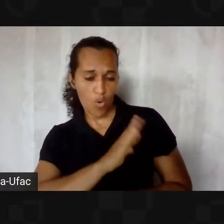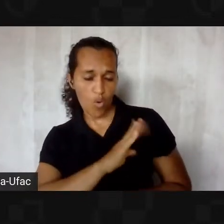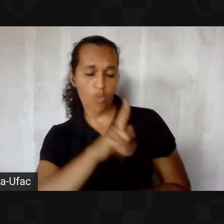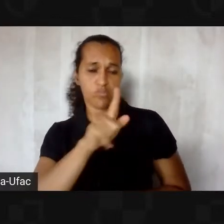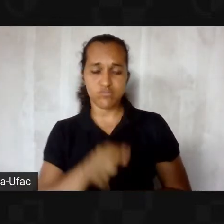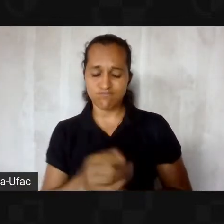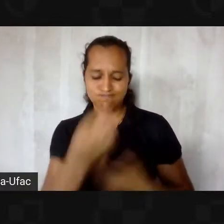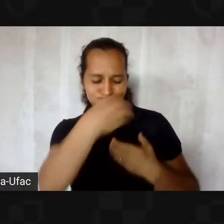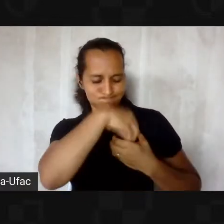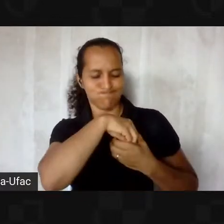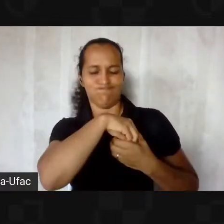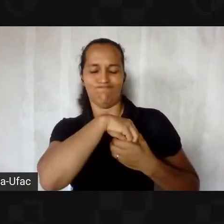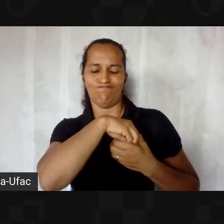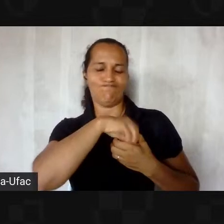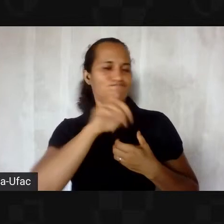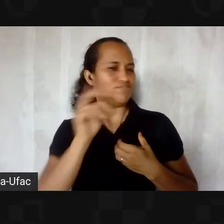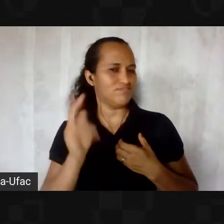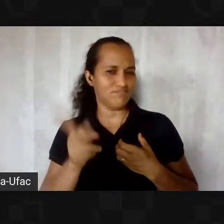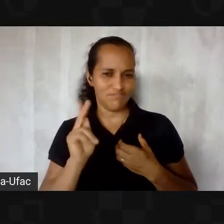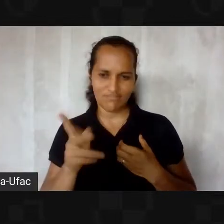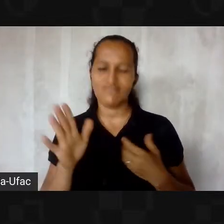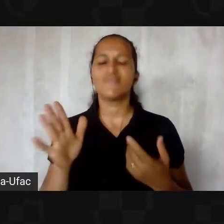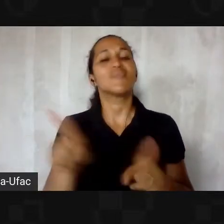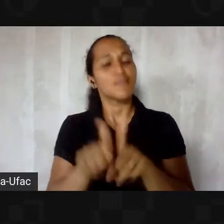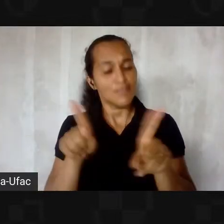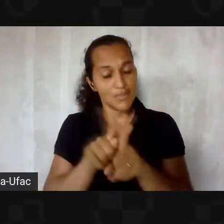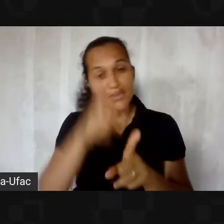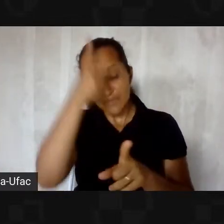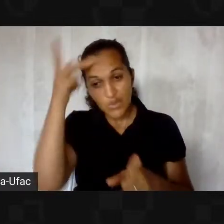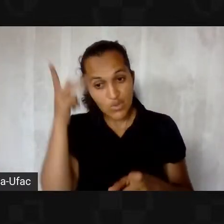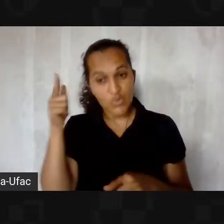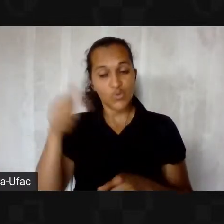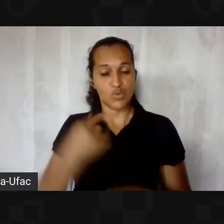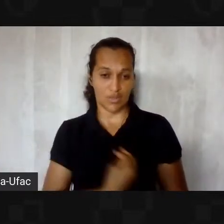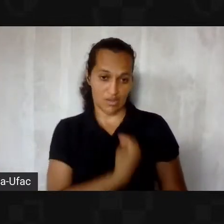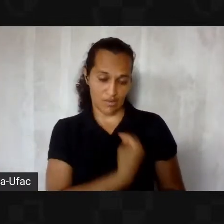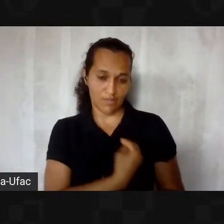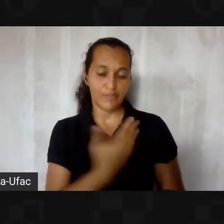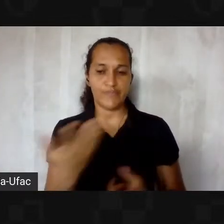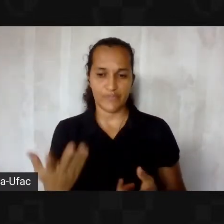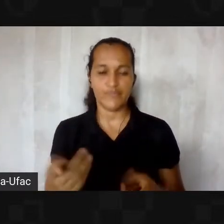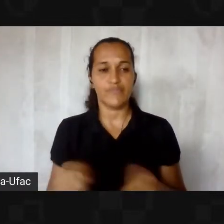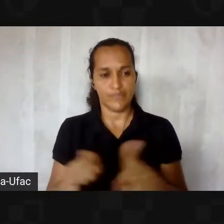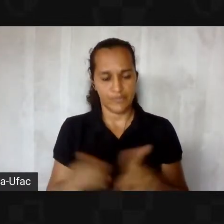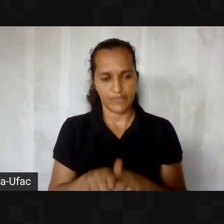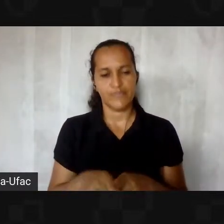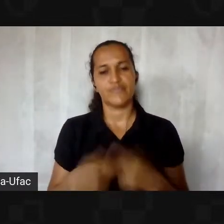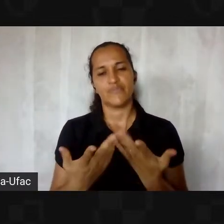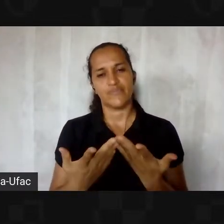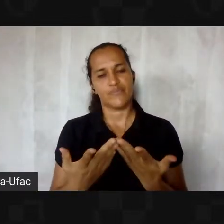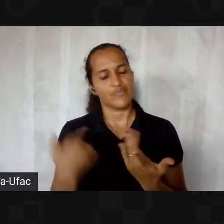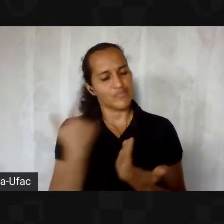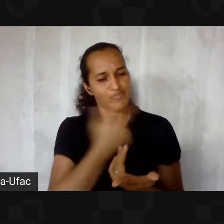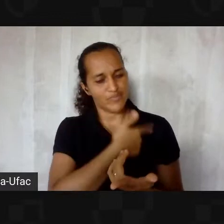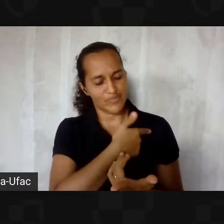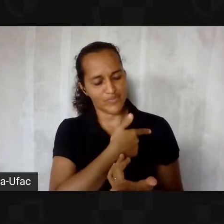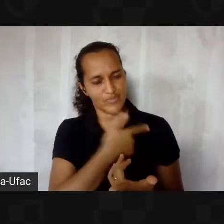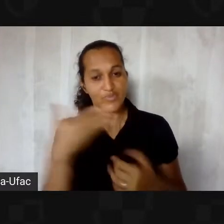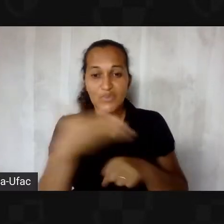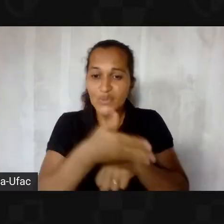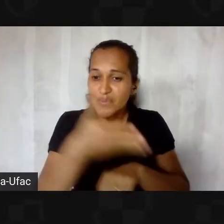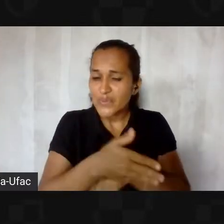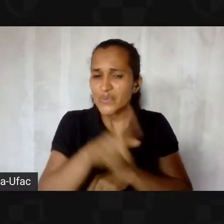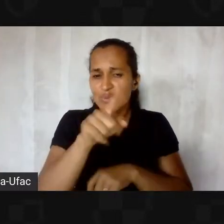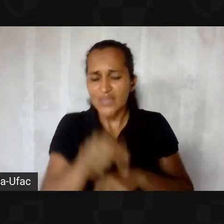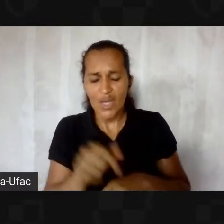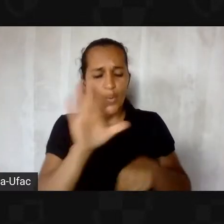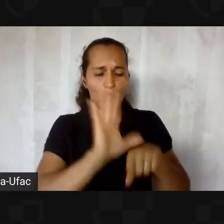estavam na época e que estão entrando, que a gente tem um amor muito grande e que é sempre que o